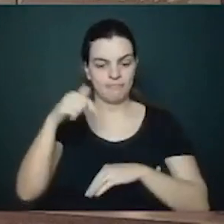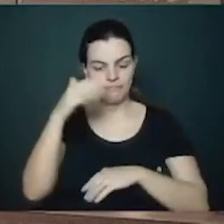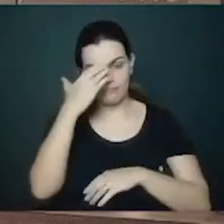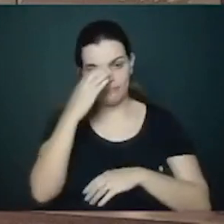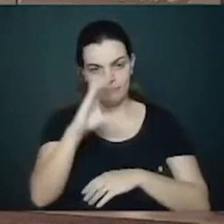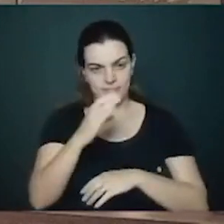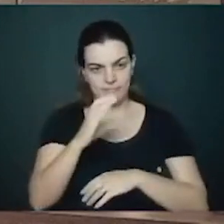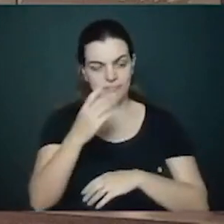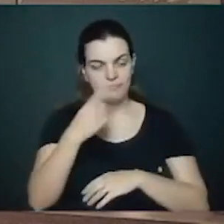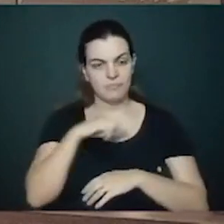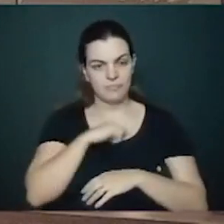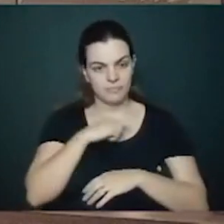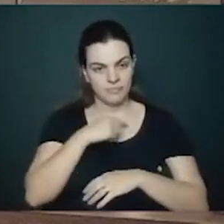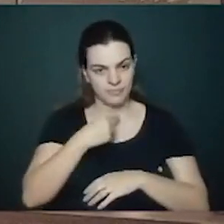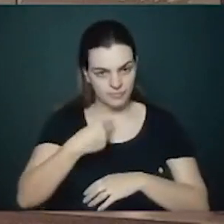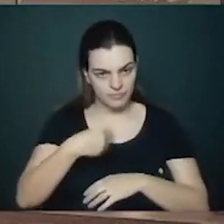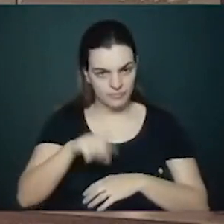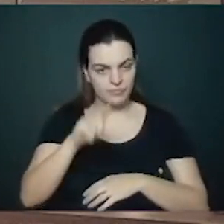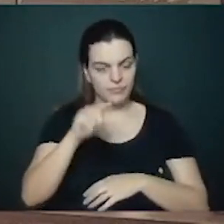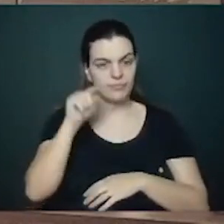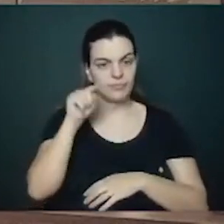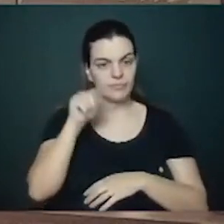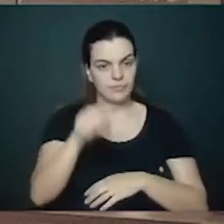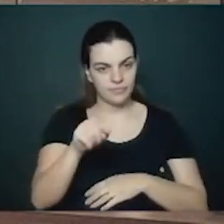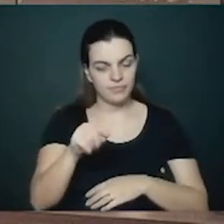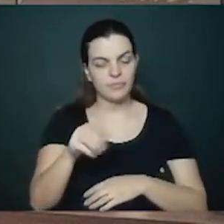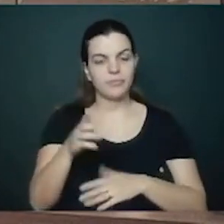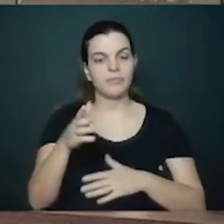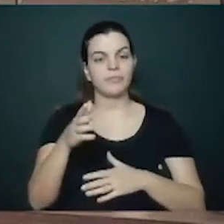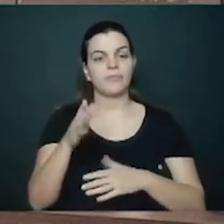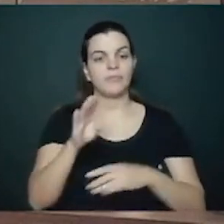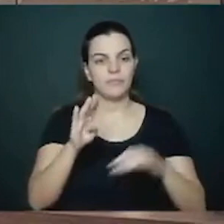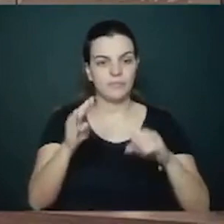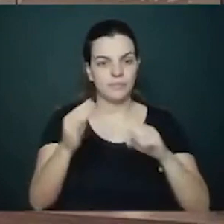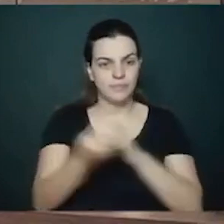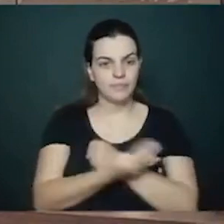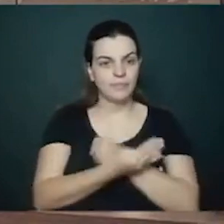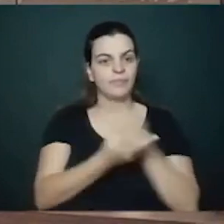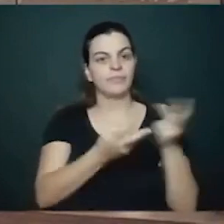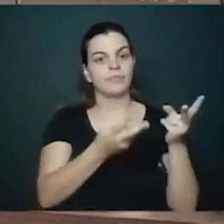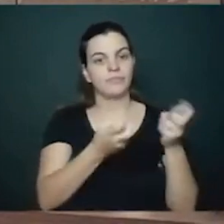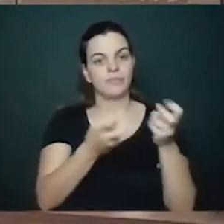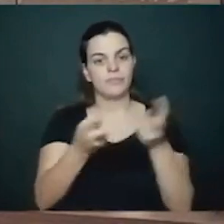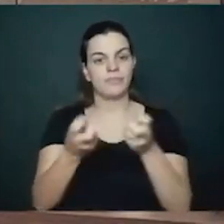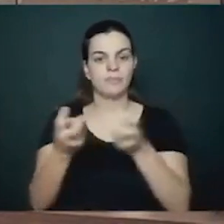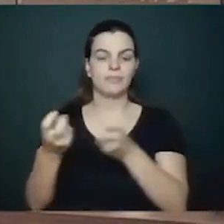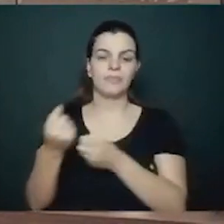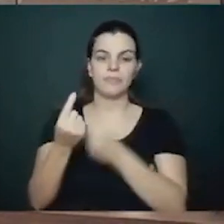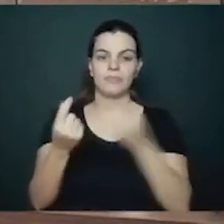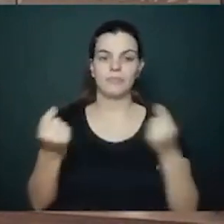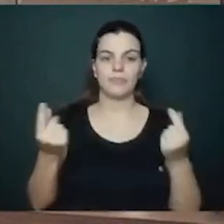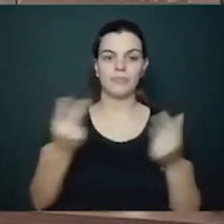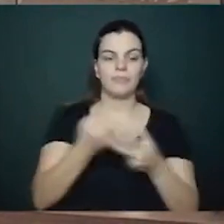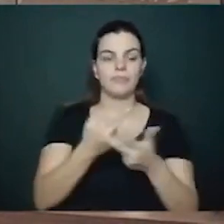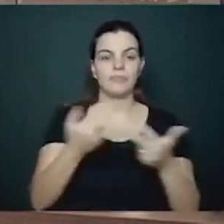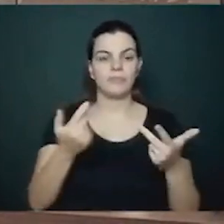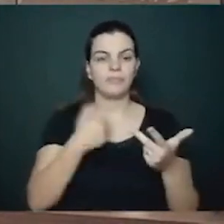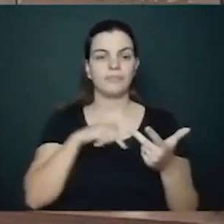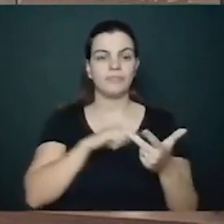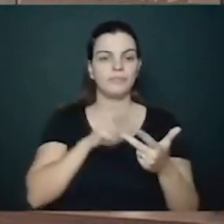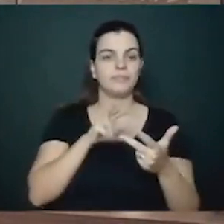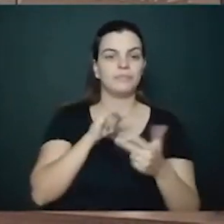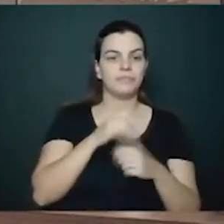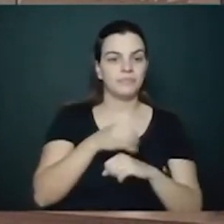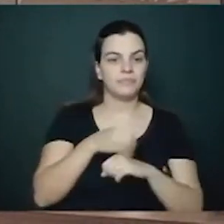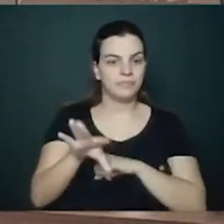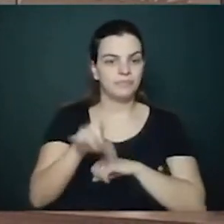lá, vendo as demandas, algumas demandas a gente vai fazer encaminhamento para a prefeitura também, questões de calçada